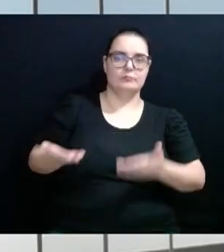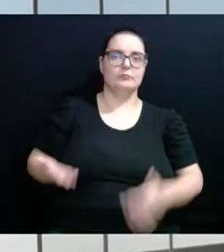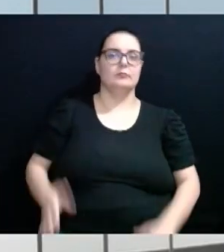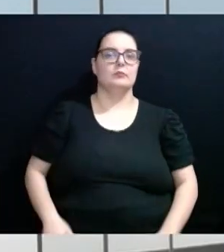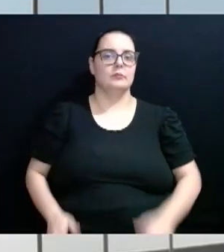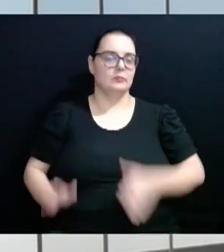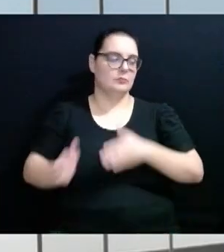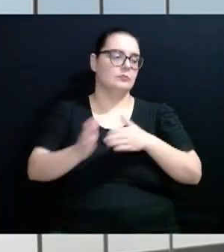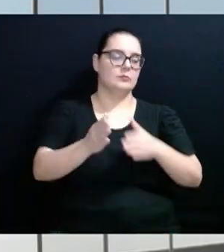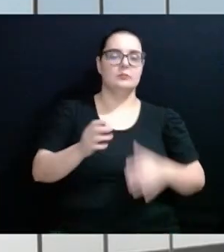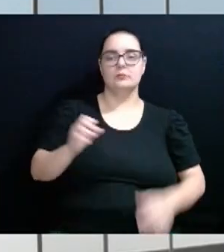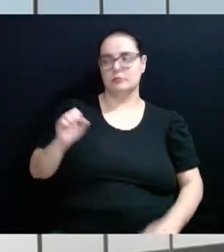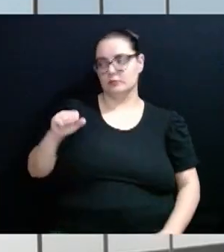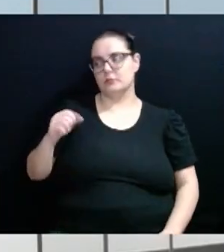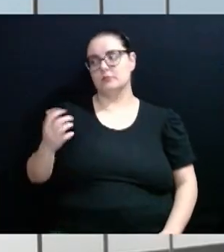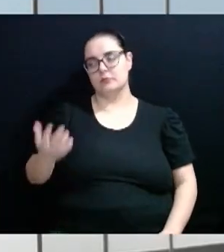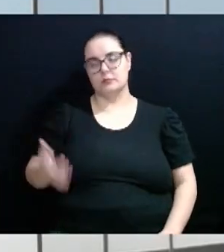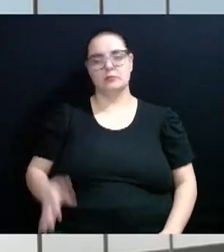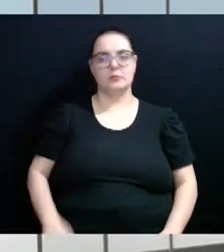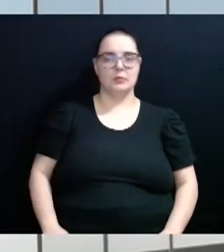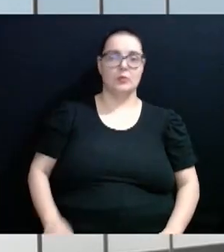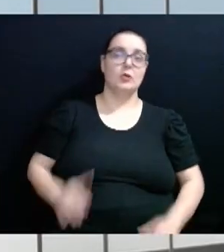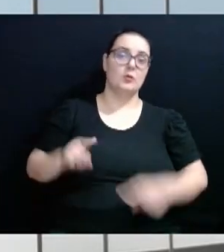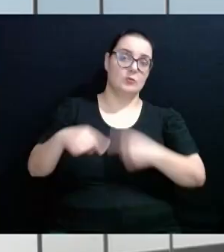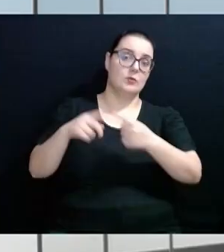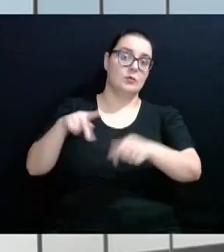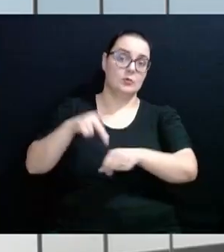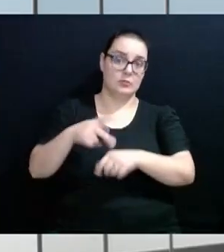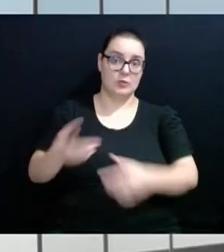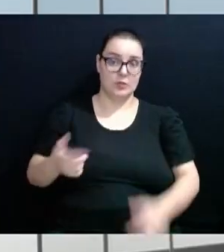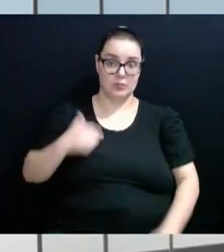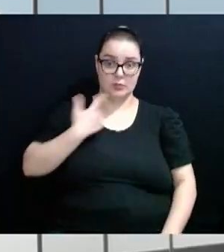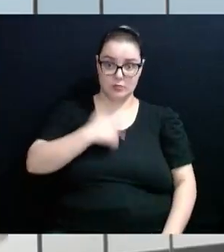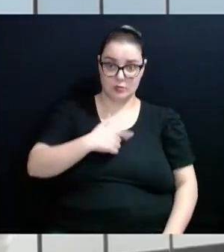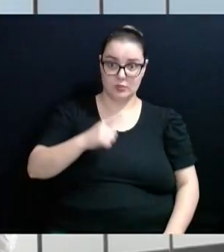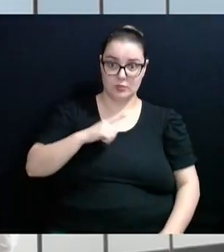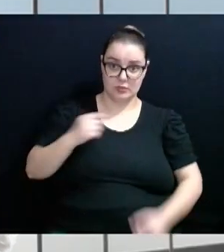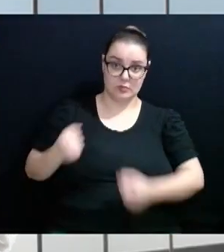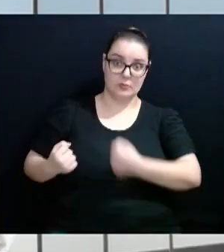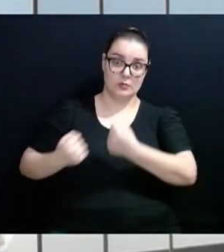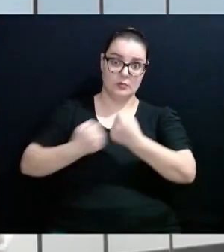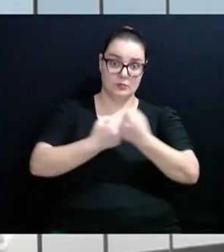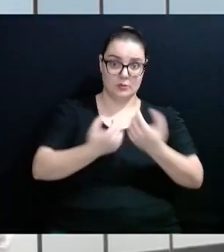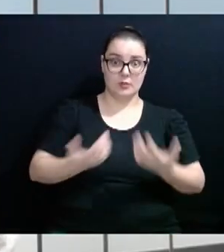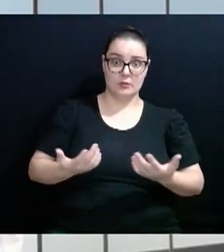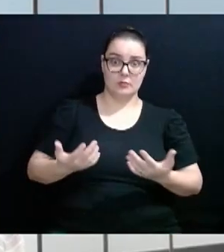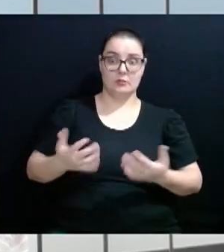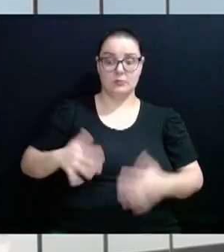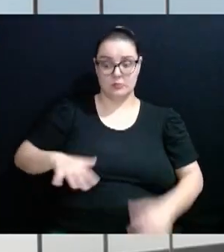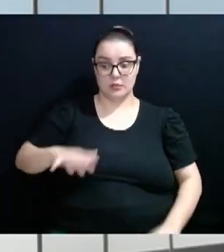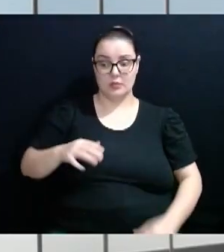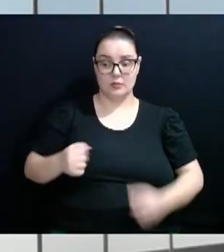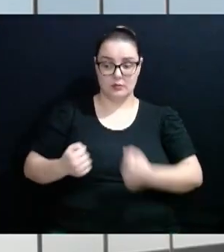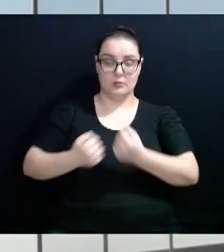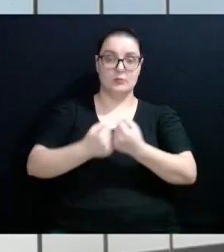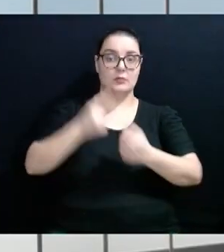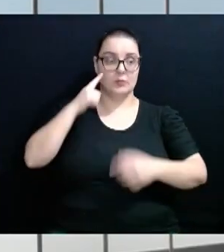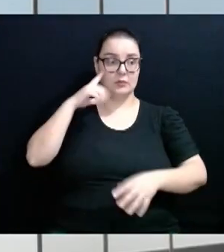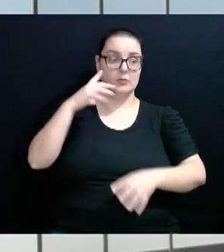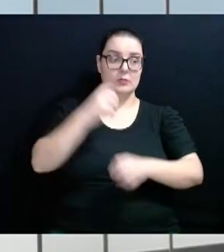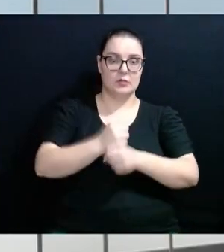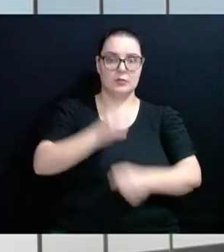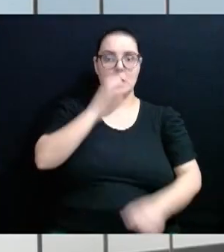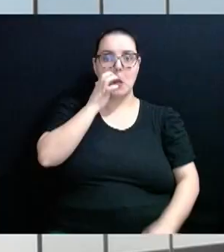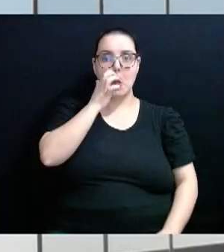mesma coisa vale para os outros países. Então nós temos tido apoio, que é esse apoio geral.